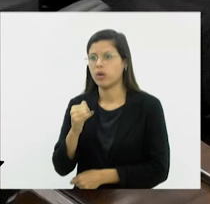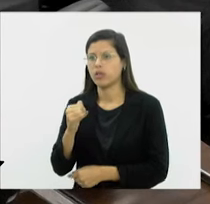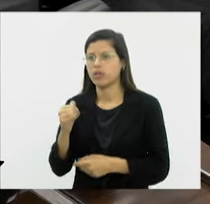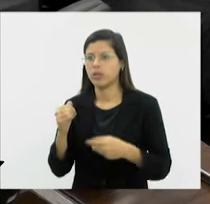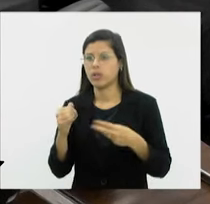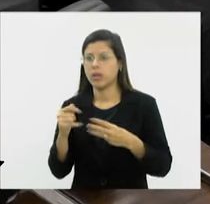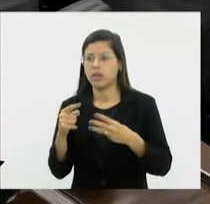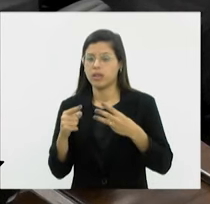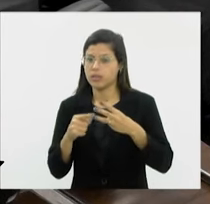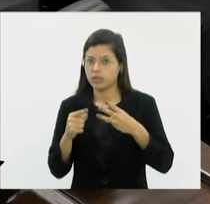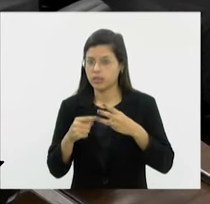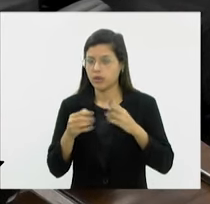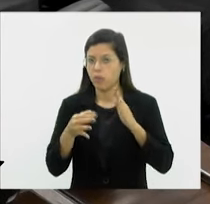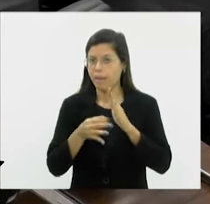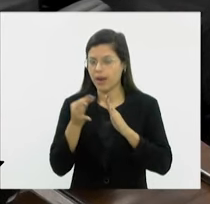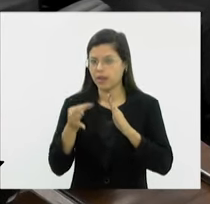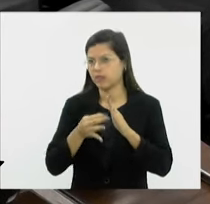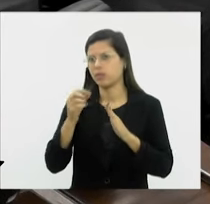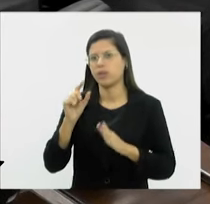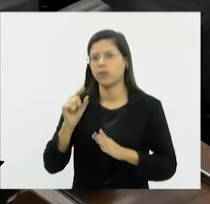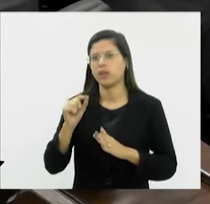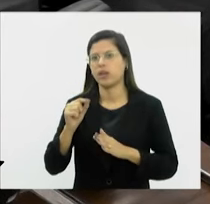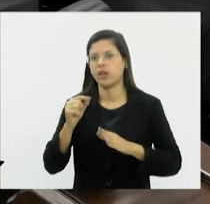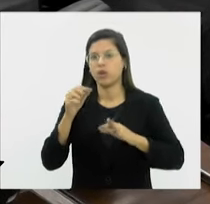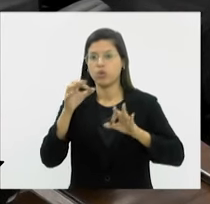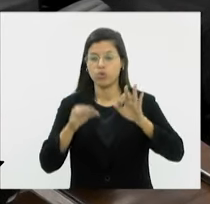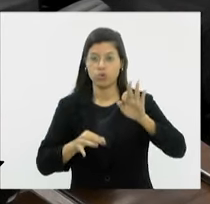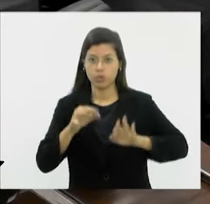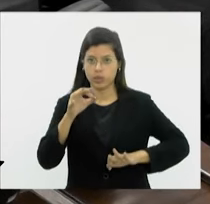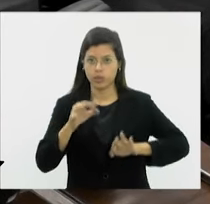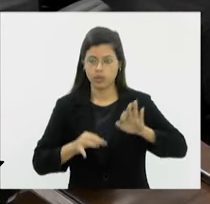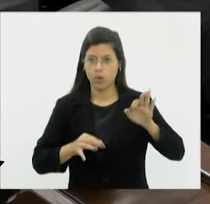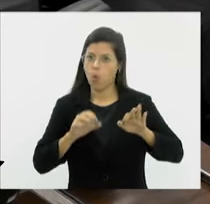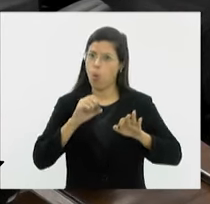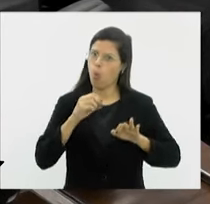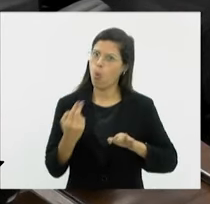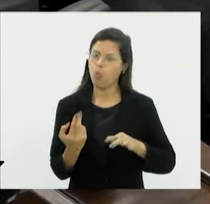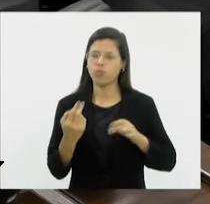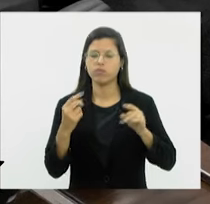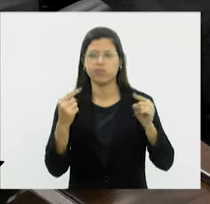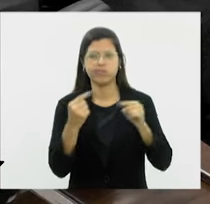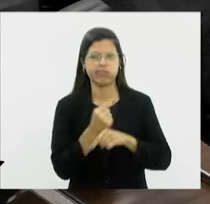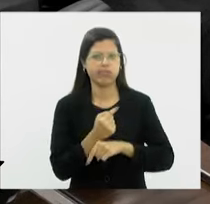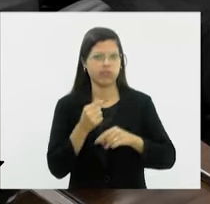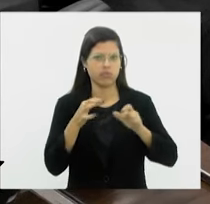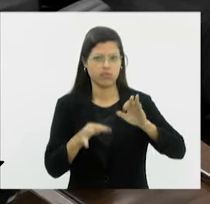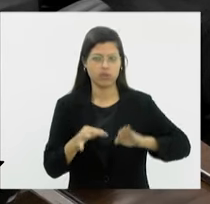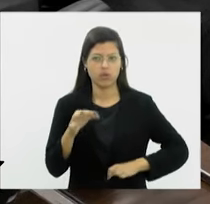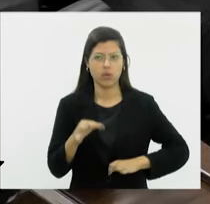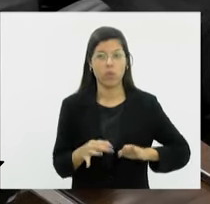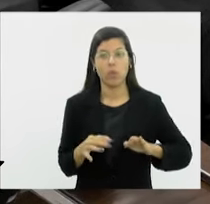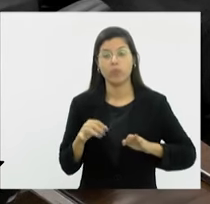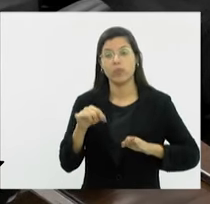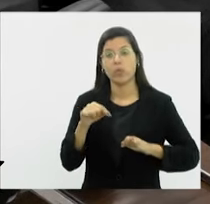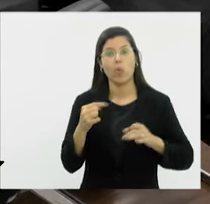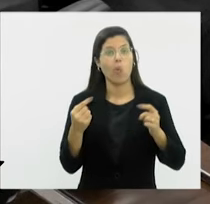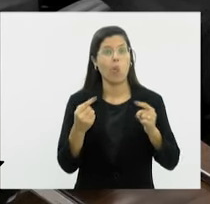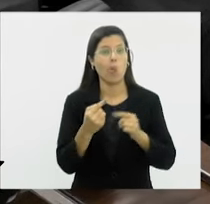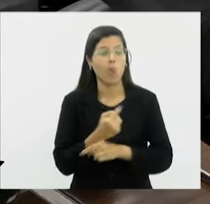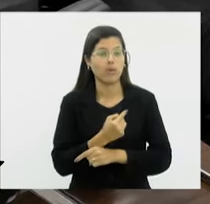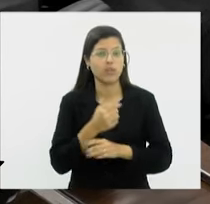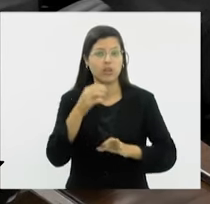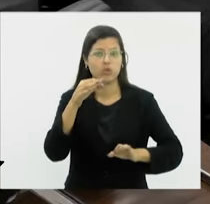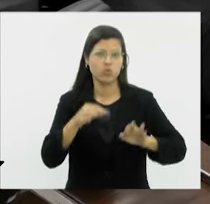terceira sorte de parecer, que é a juridicidade ou a injuridicidade, quando contraria o mundo